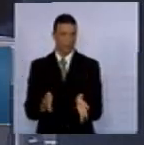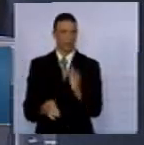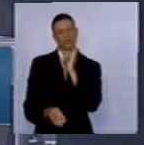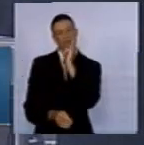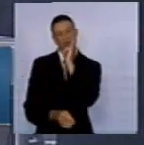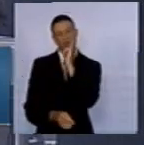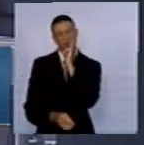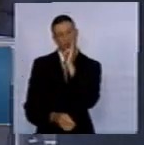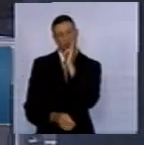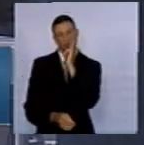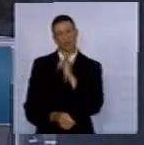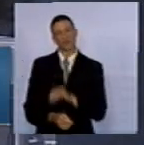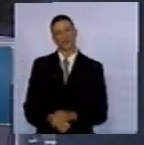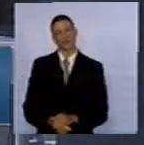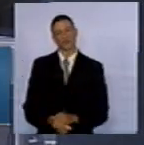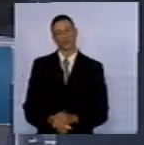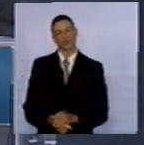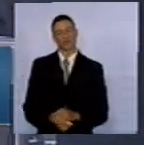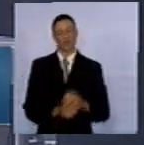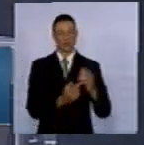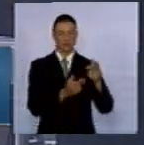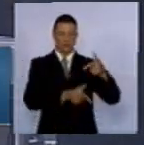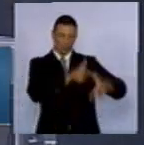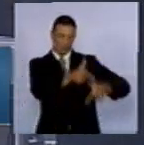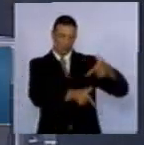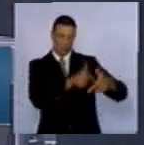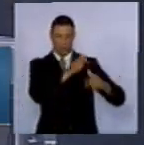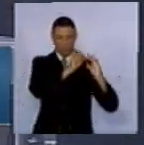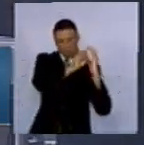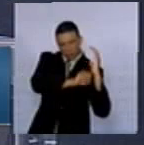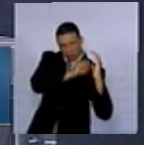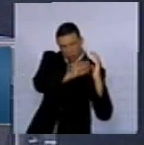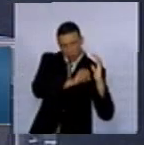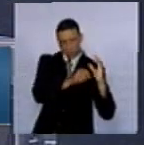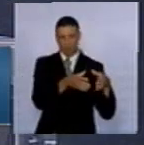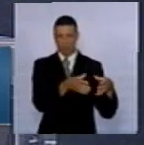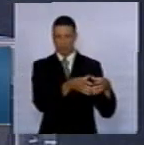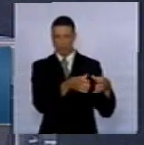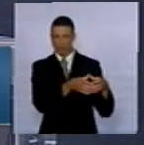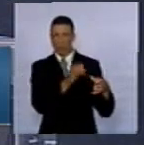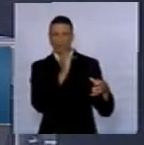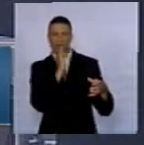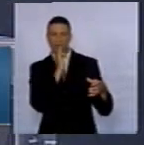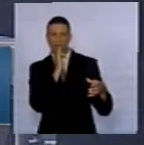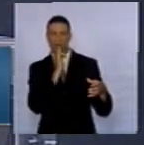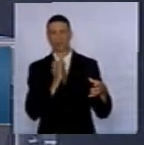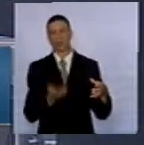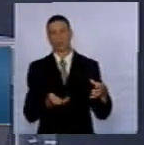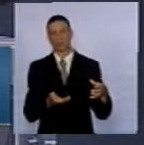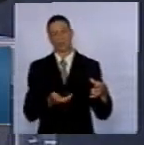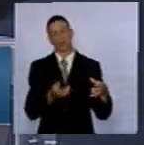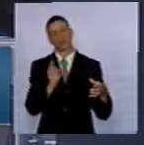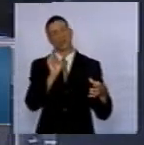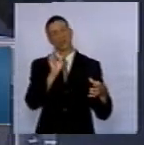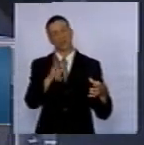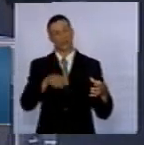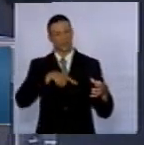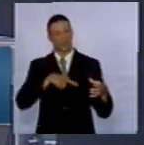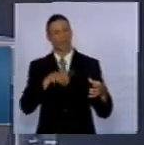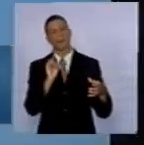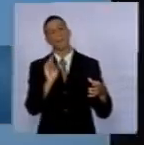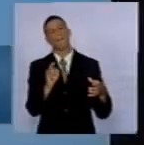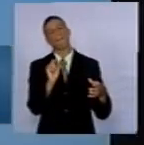a questão da cadeia produtiva até então quando você só tinha paz praticamente